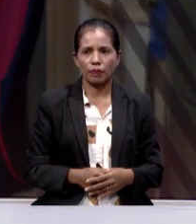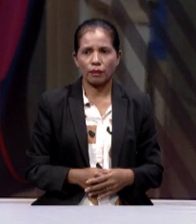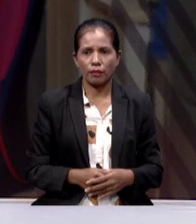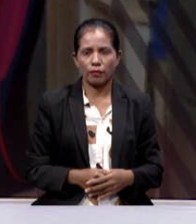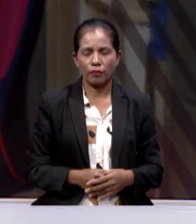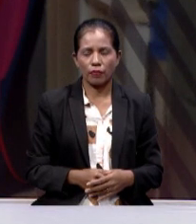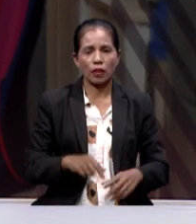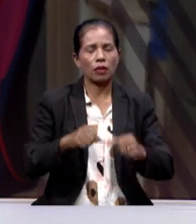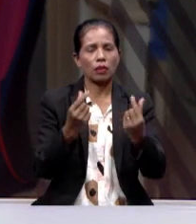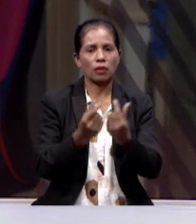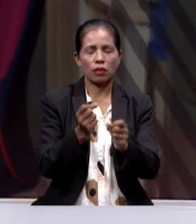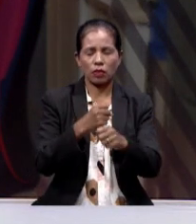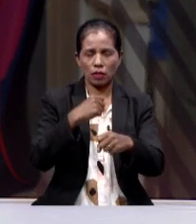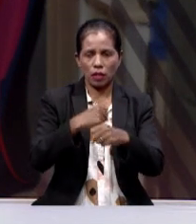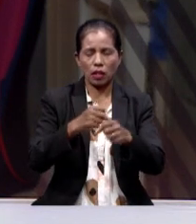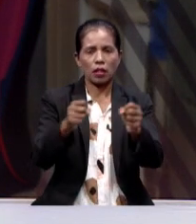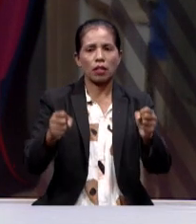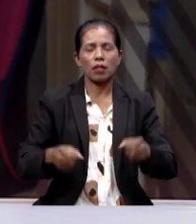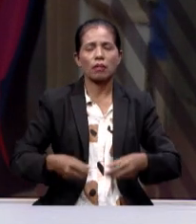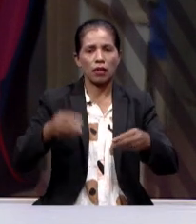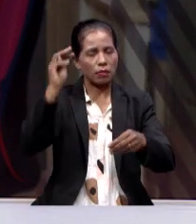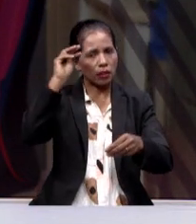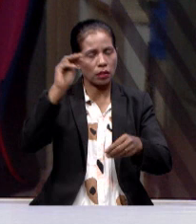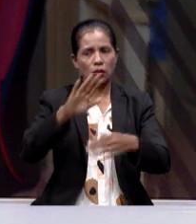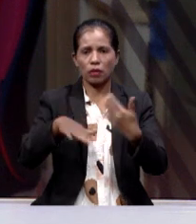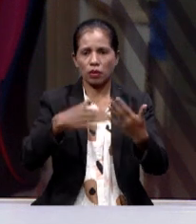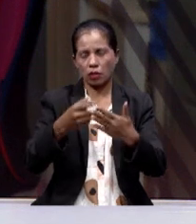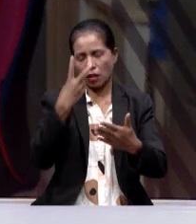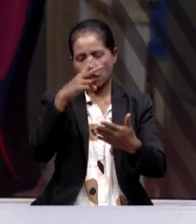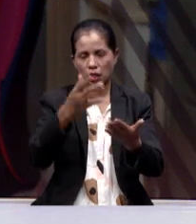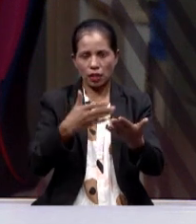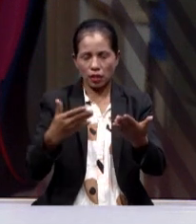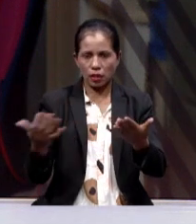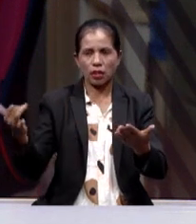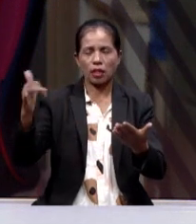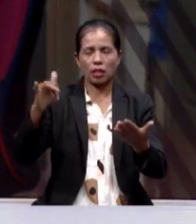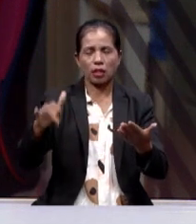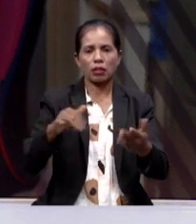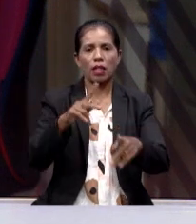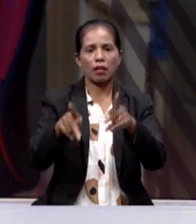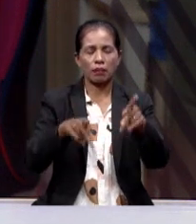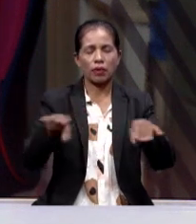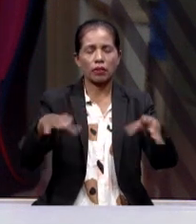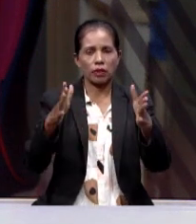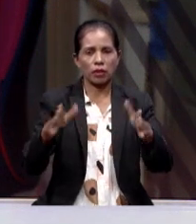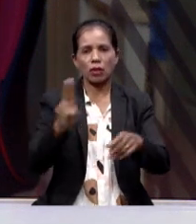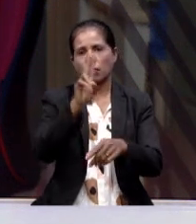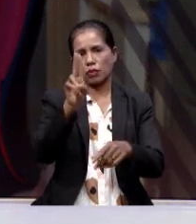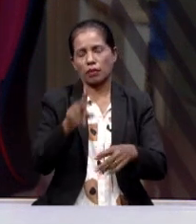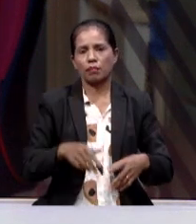Equipa conjunta se ralou inspeção surpresa para o Ministério Sira, onde controla assassino de Estado, não é funcionário Siraúsa.